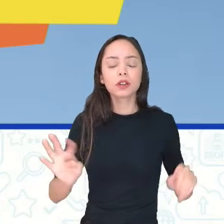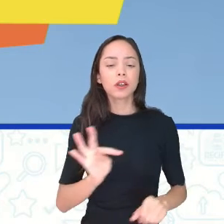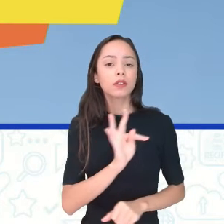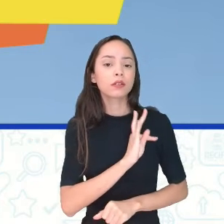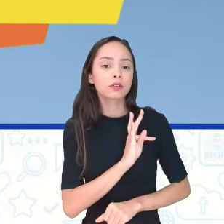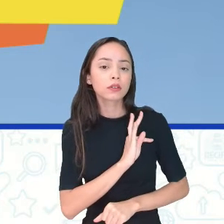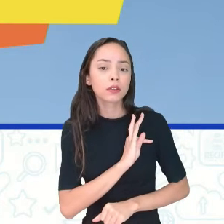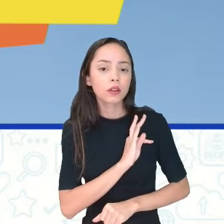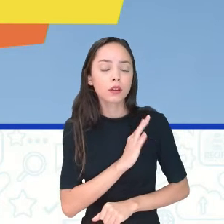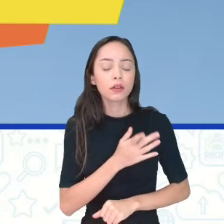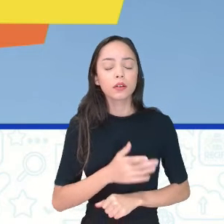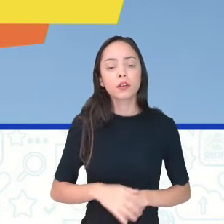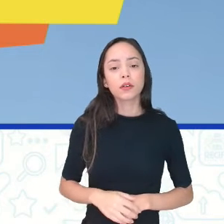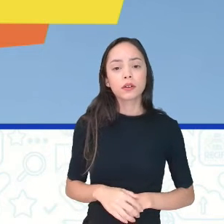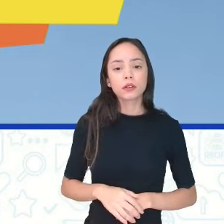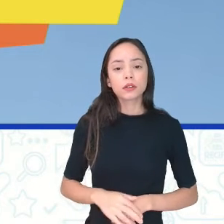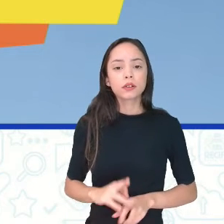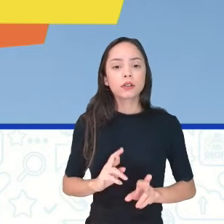técnica, a diferença